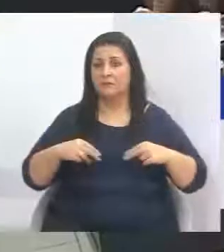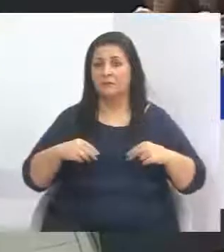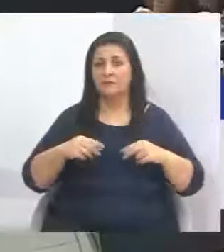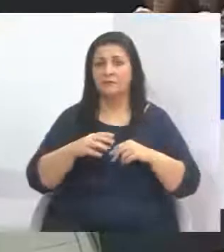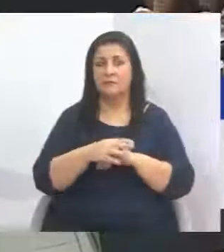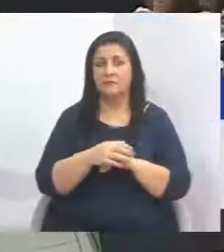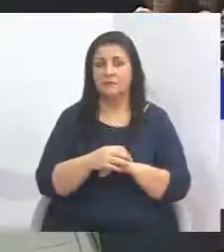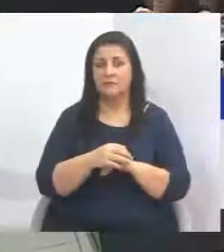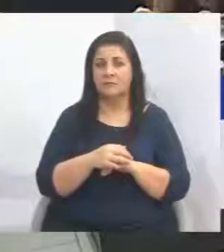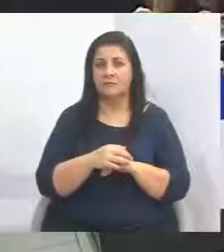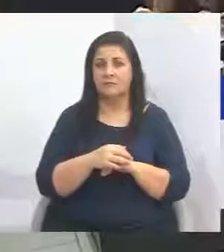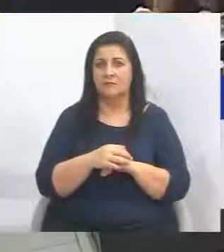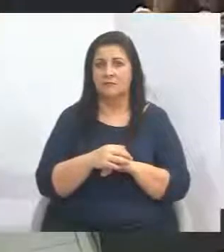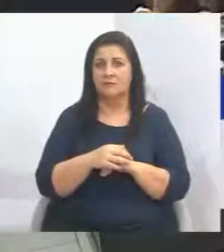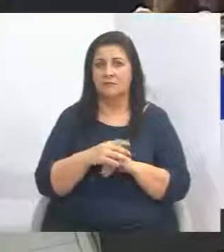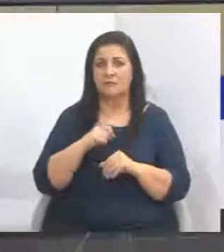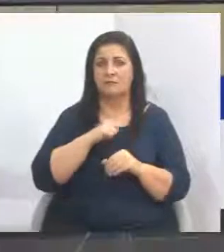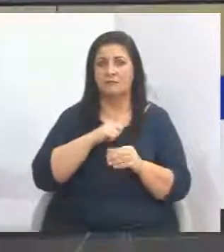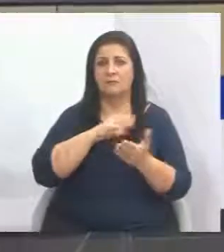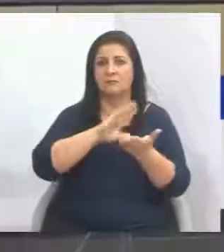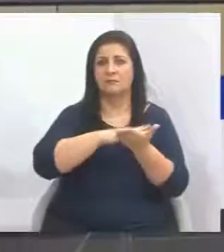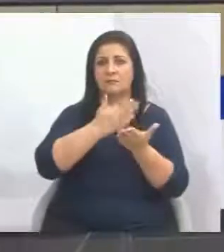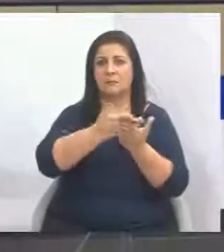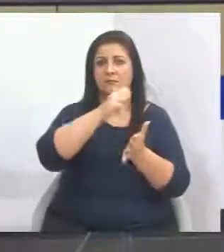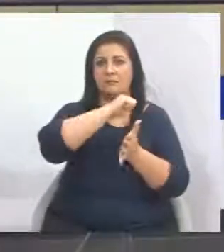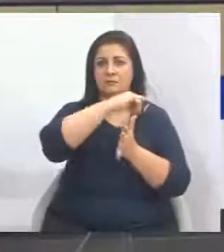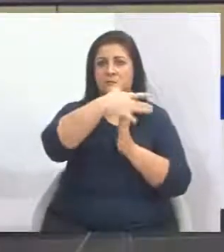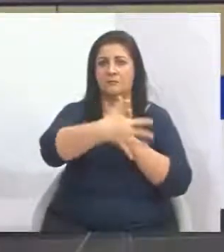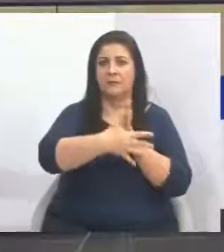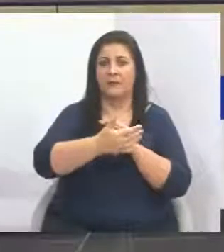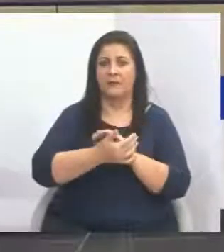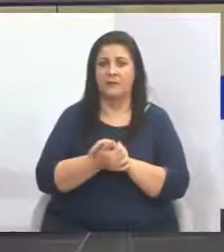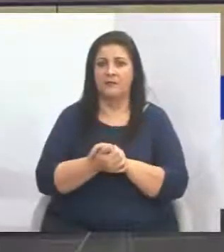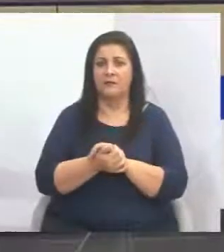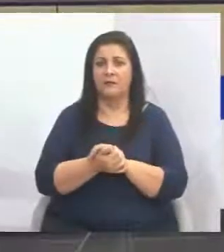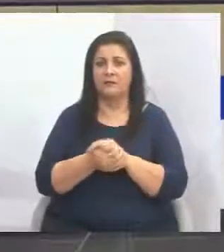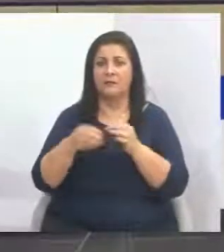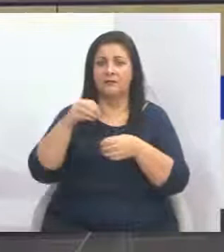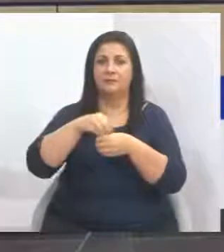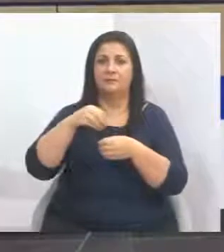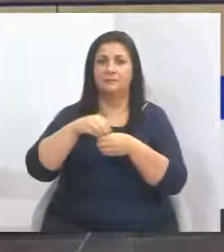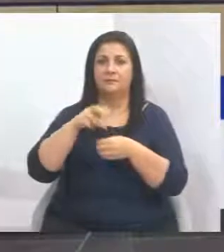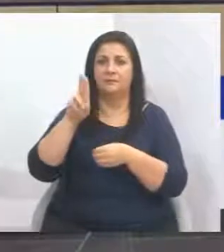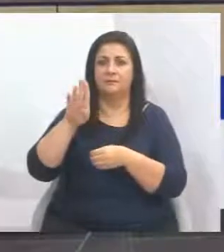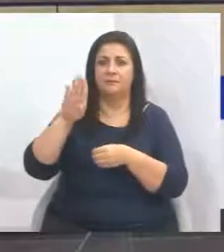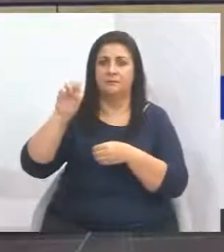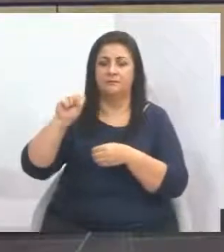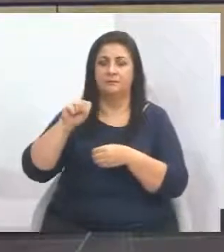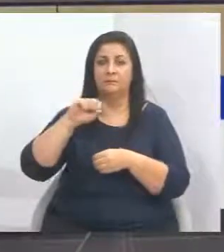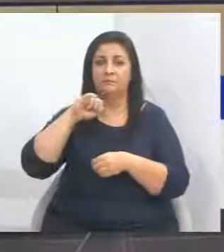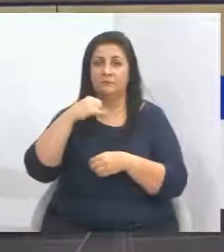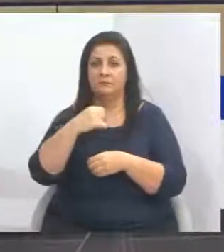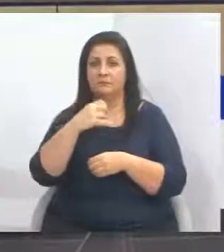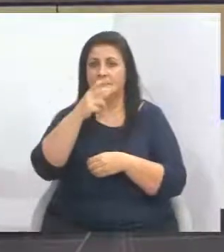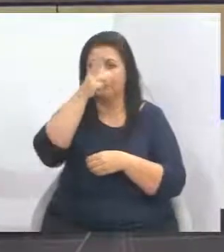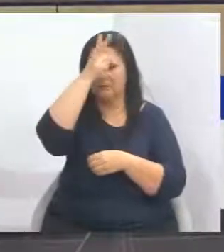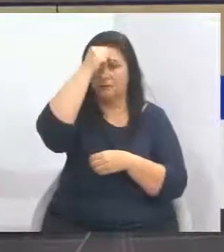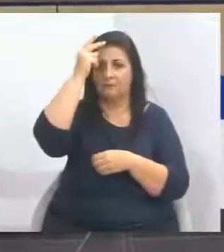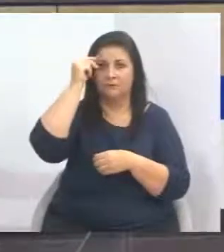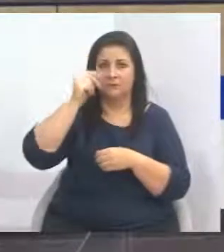aí esses intérpretes de Libra nos postinhos, eu acho que se a prefeitura ela